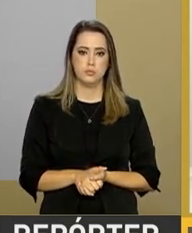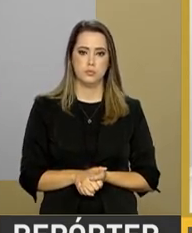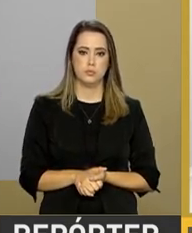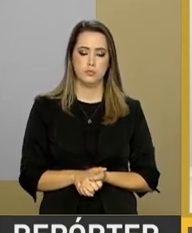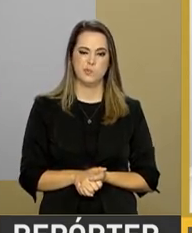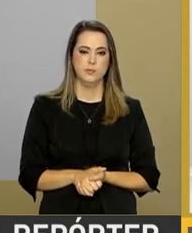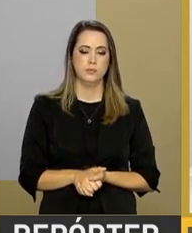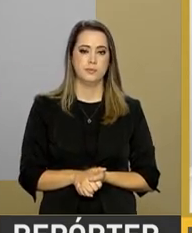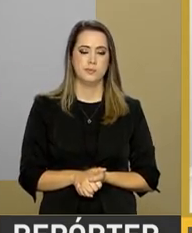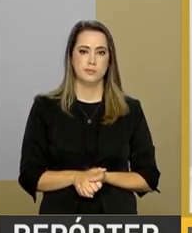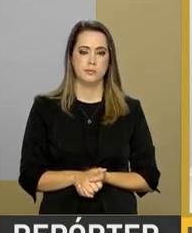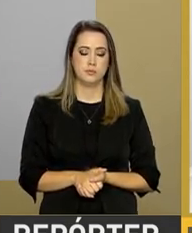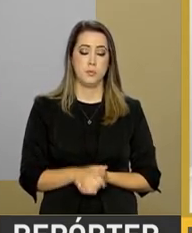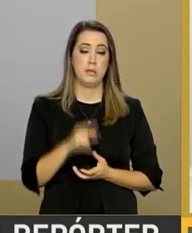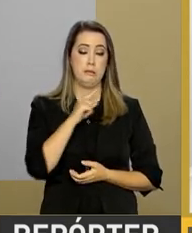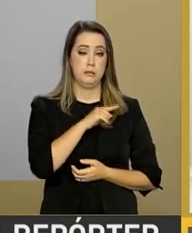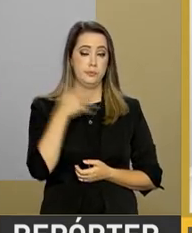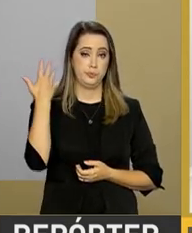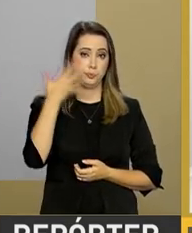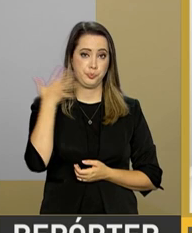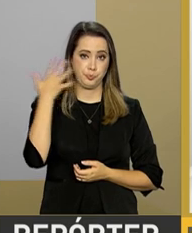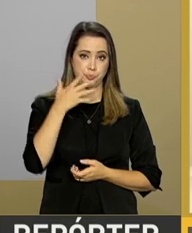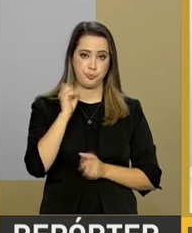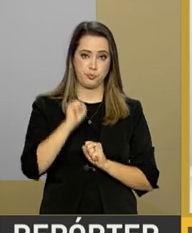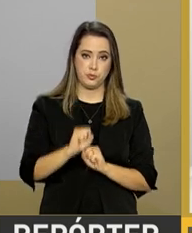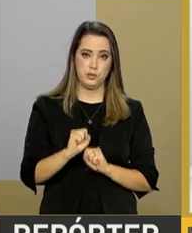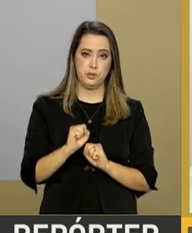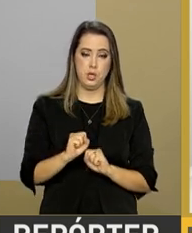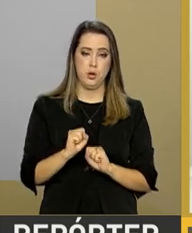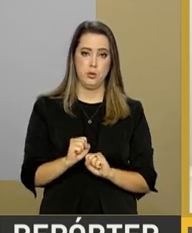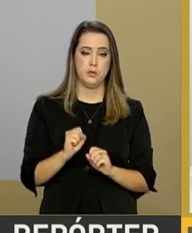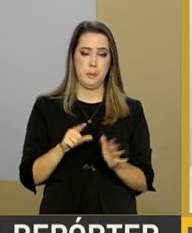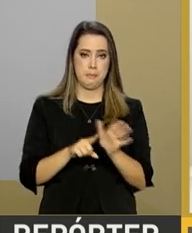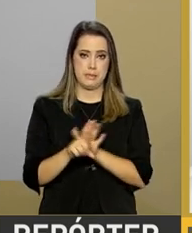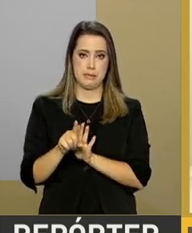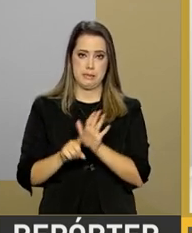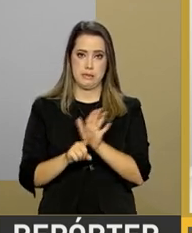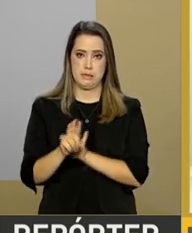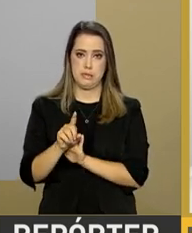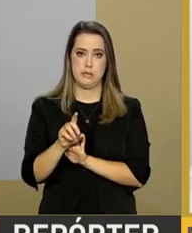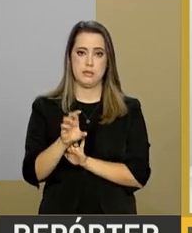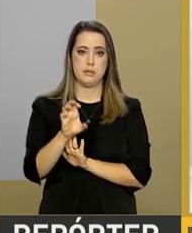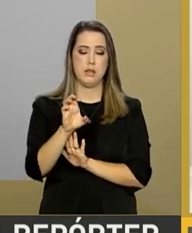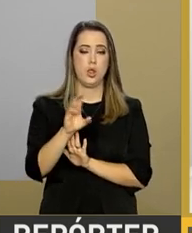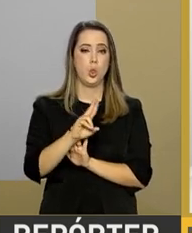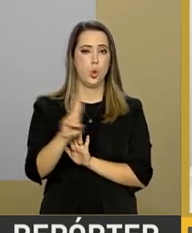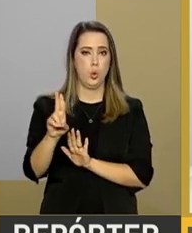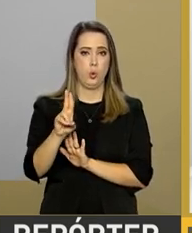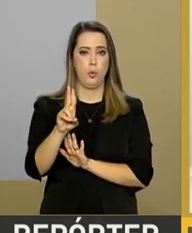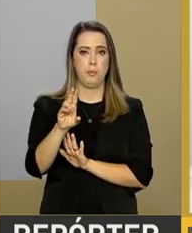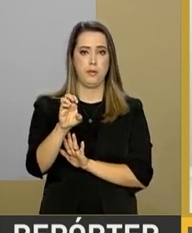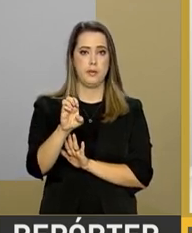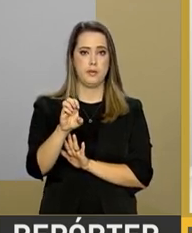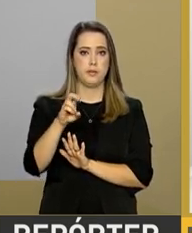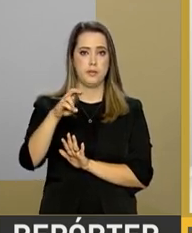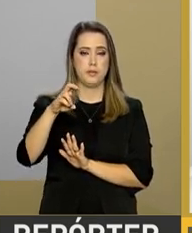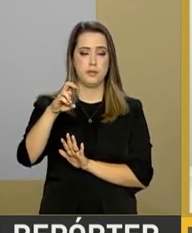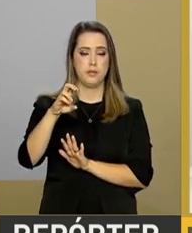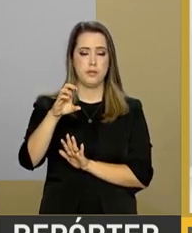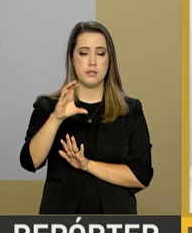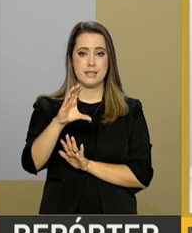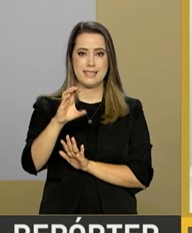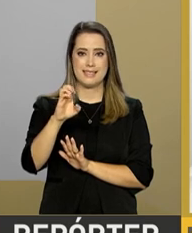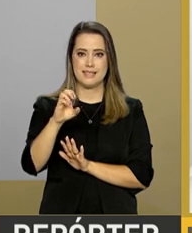permitir que seja feito um censo, prestem atenção, de todas as instalações, não é